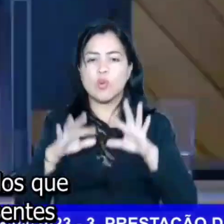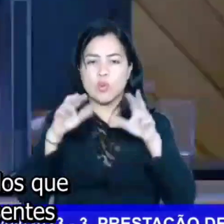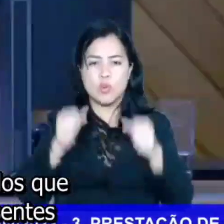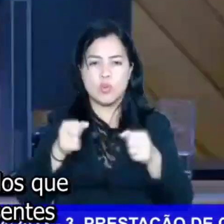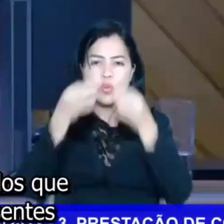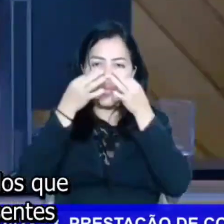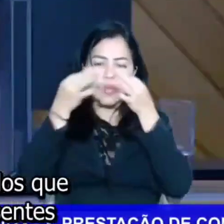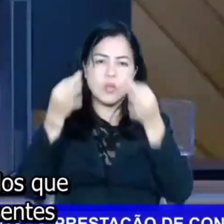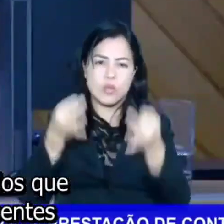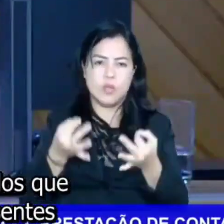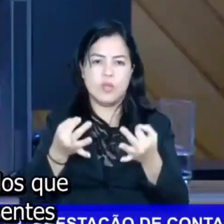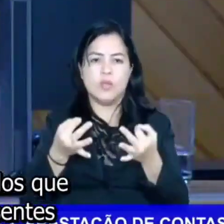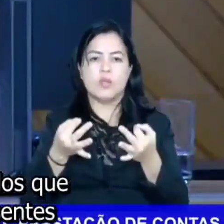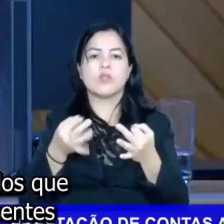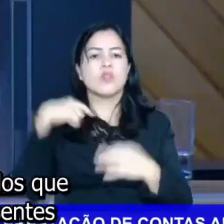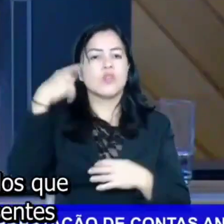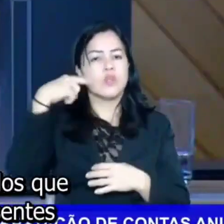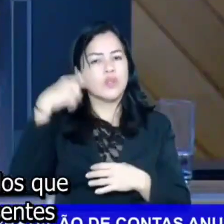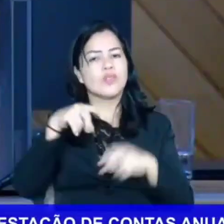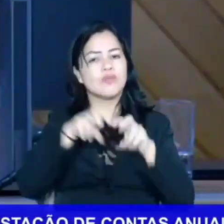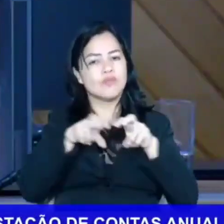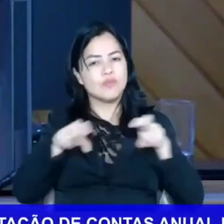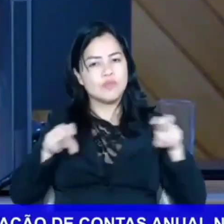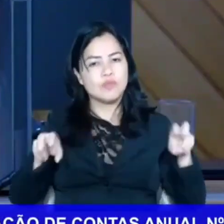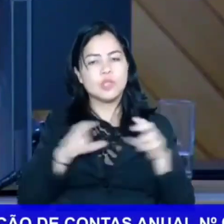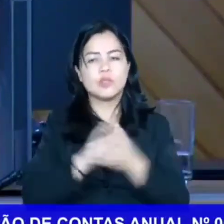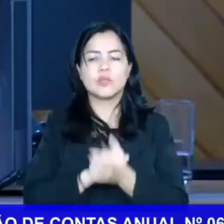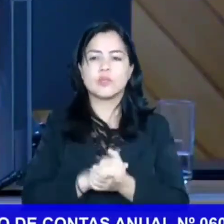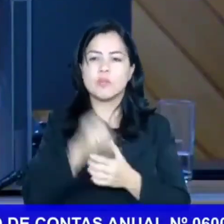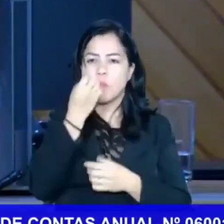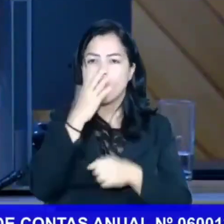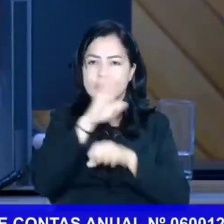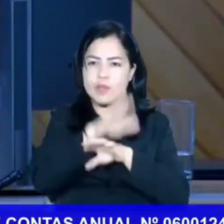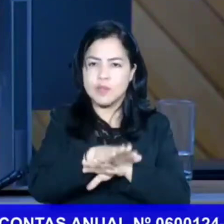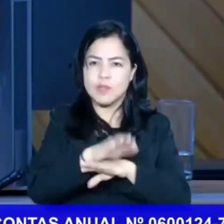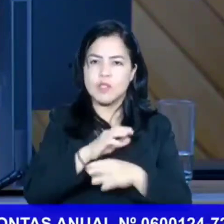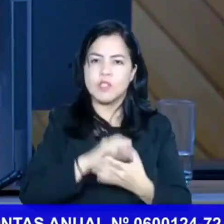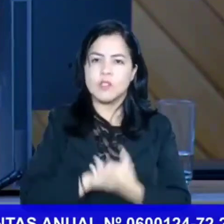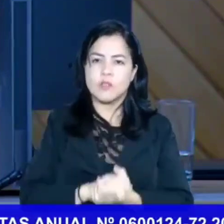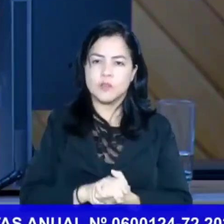que nos acompanham. Foco na juíza Paola. Boa tarde.